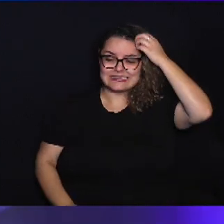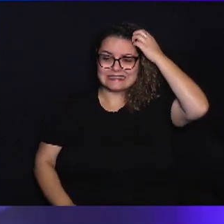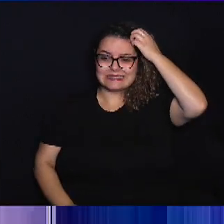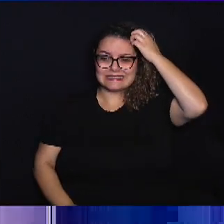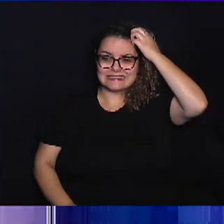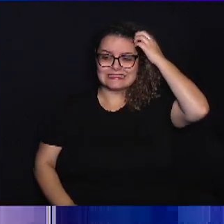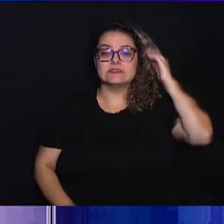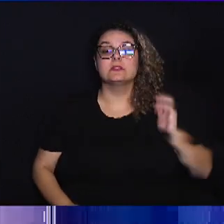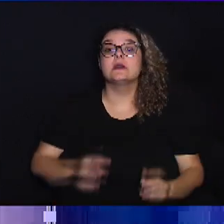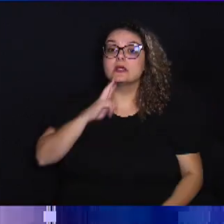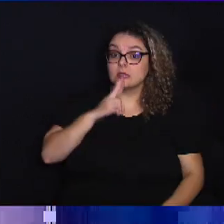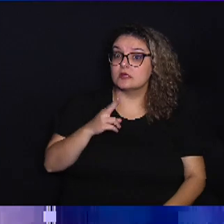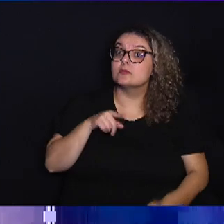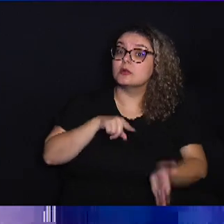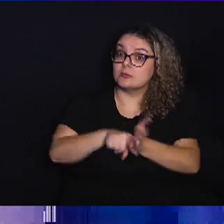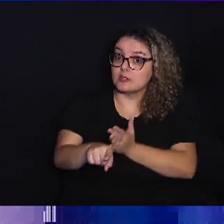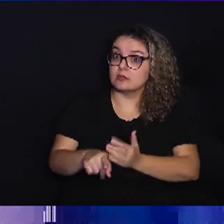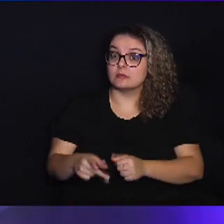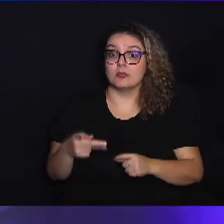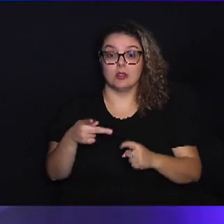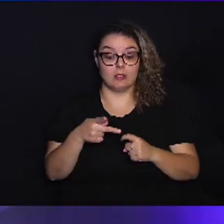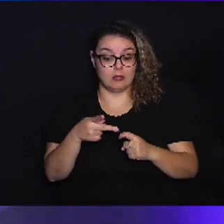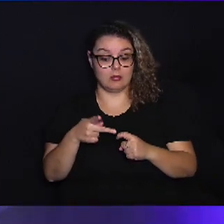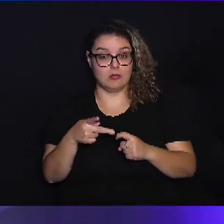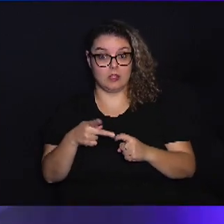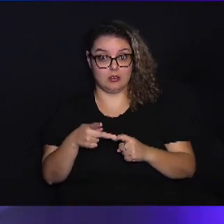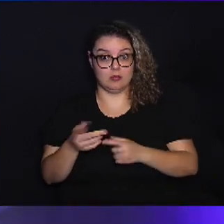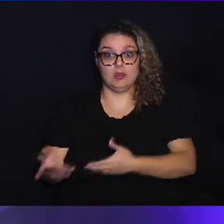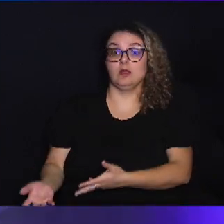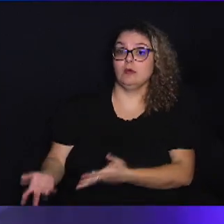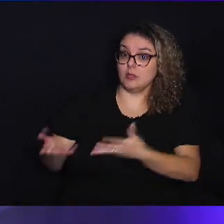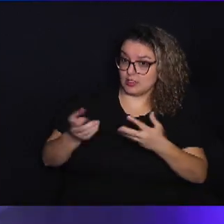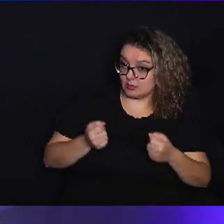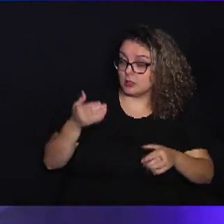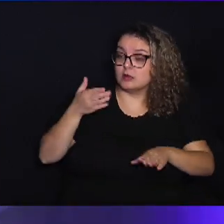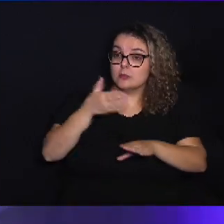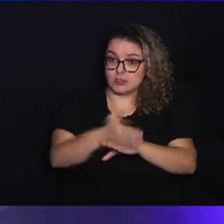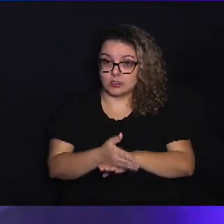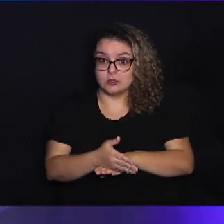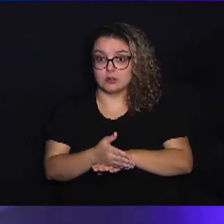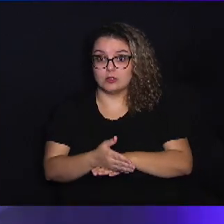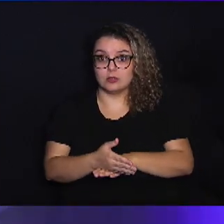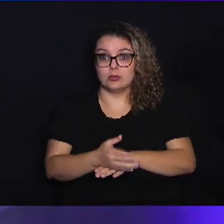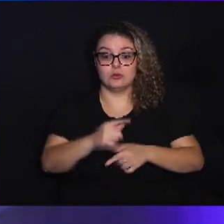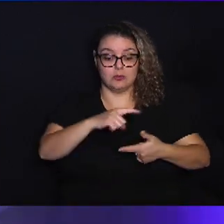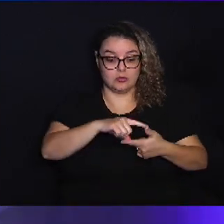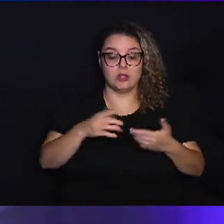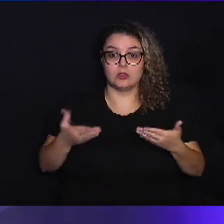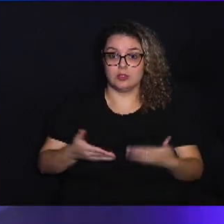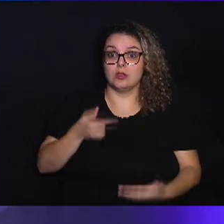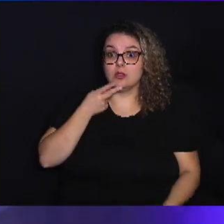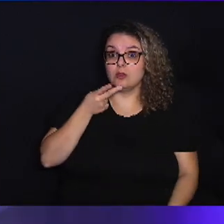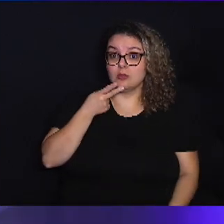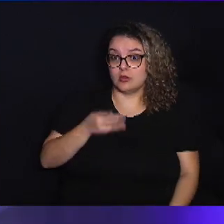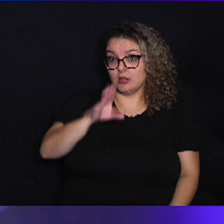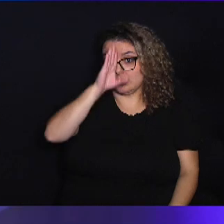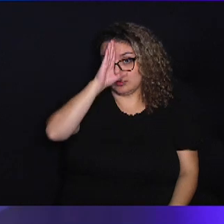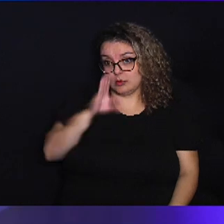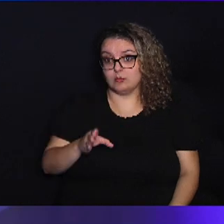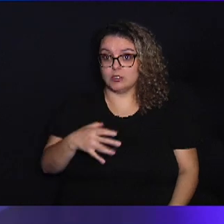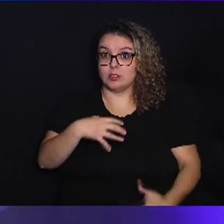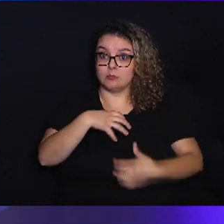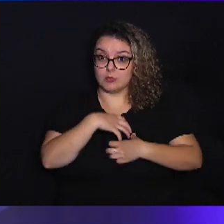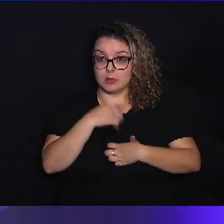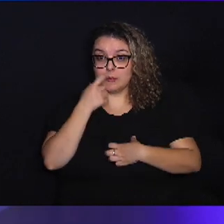responder esta pergunta, a pediatra, convidada para participar do quadro de hoje, vai falar sobre os principais sintomas